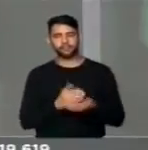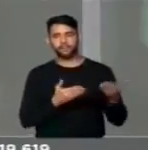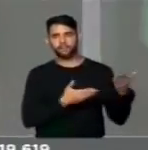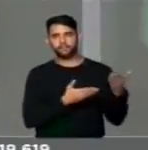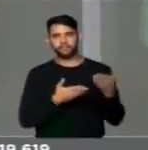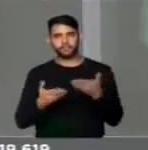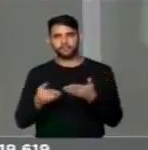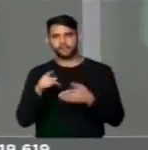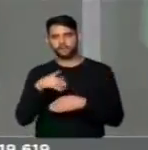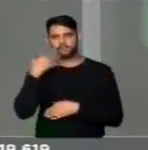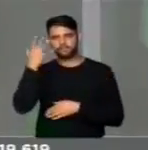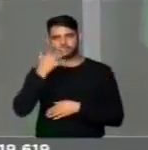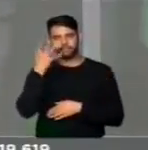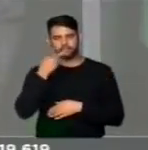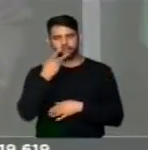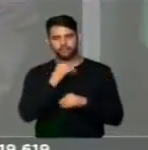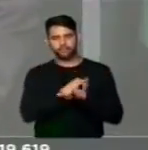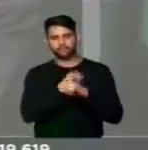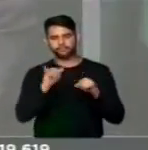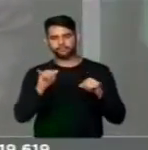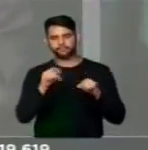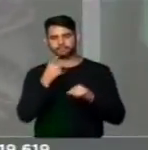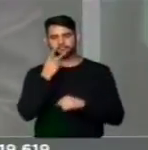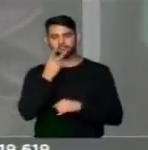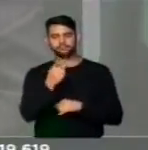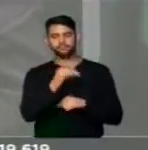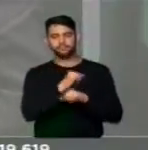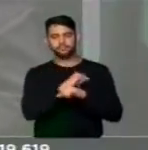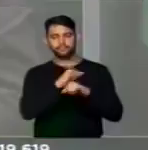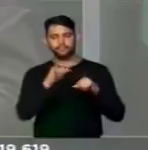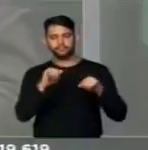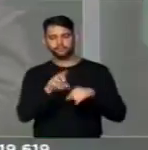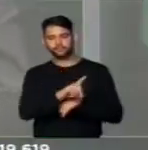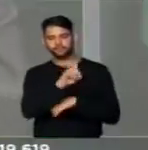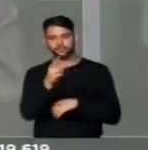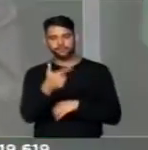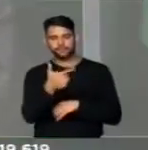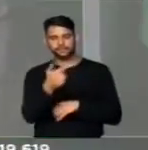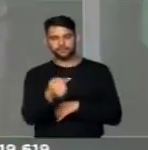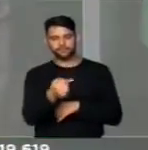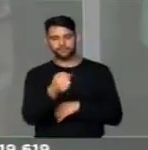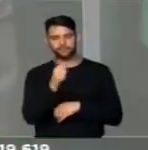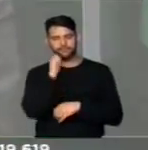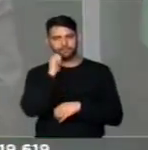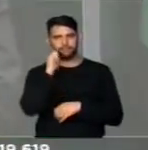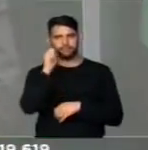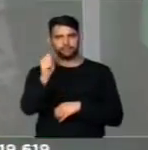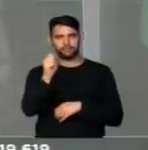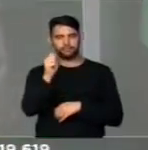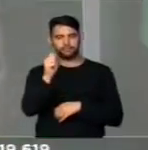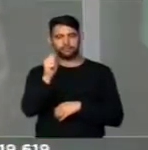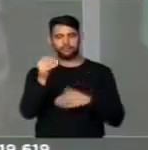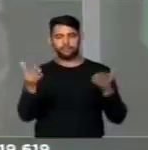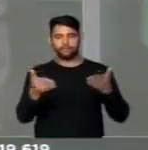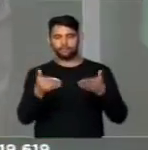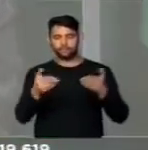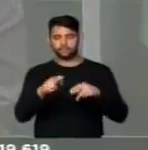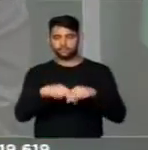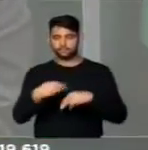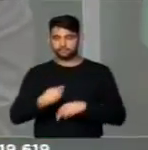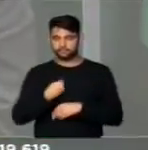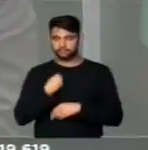venho a essa tribuna registrar que no dia 27 de abril, hoje,